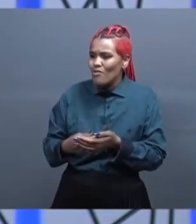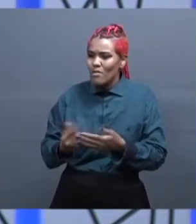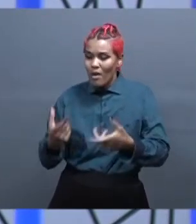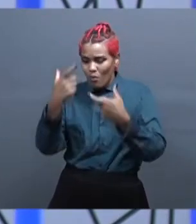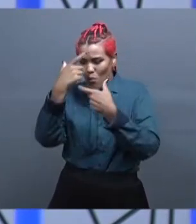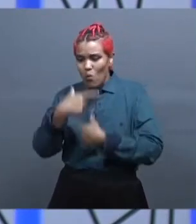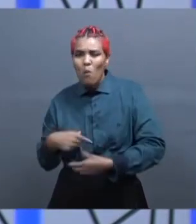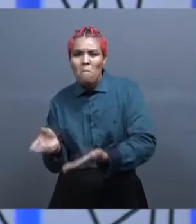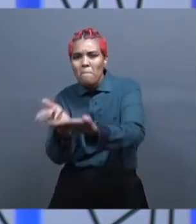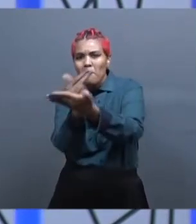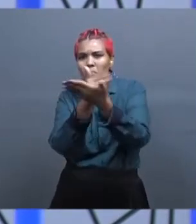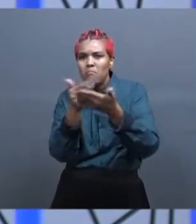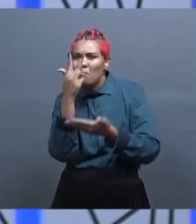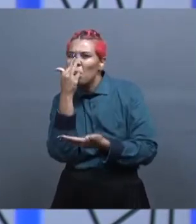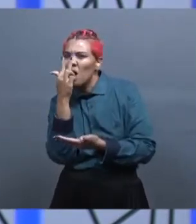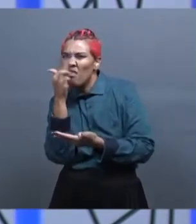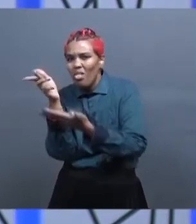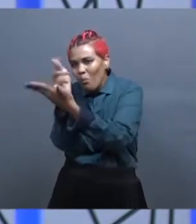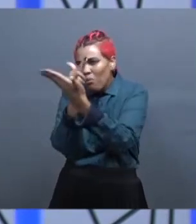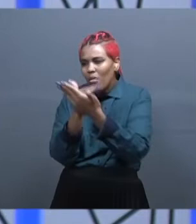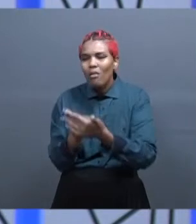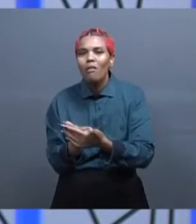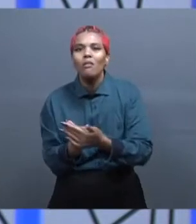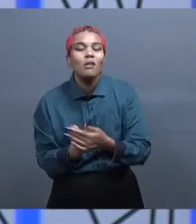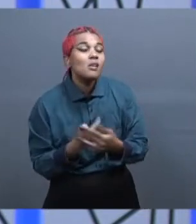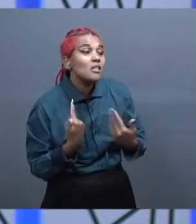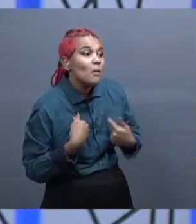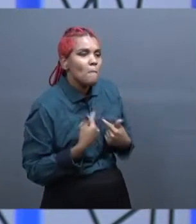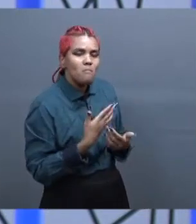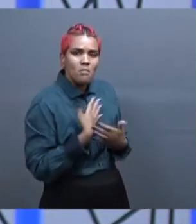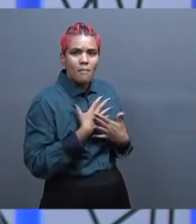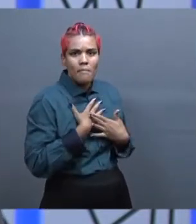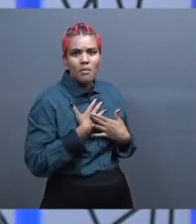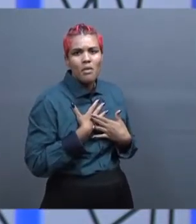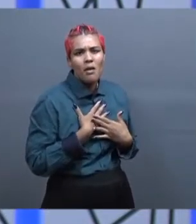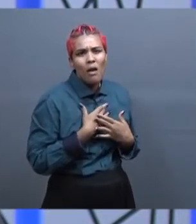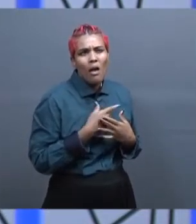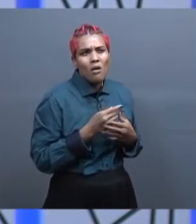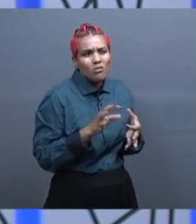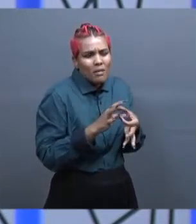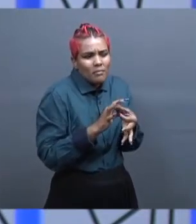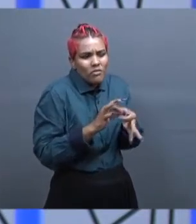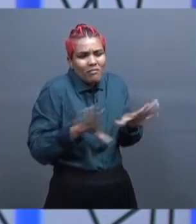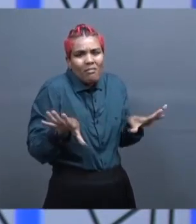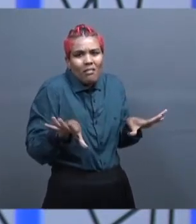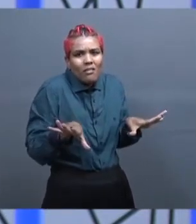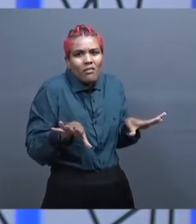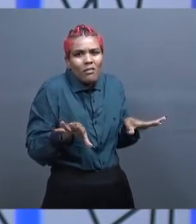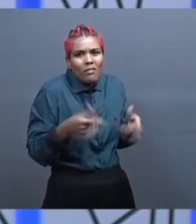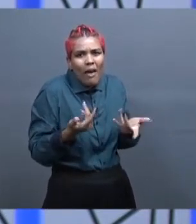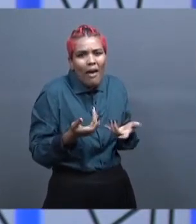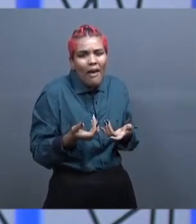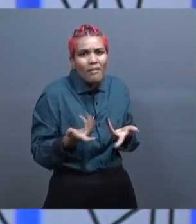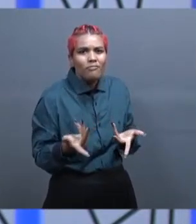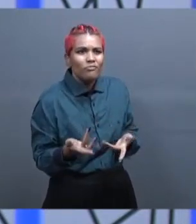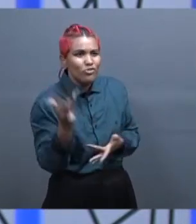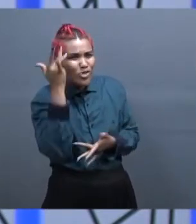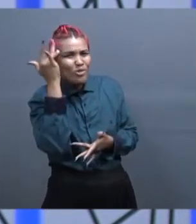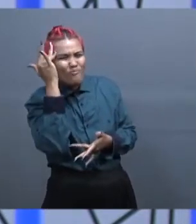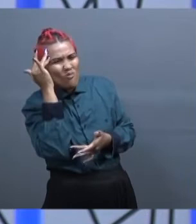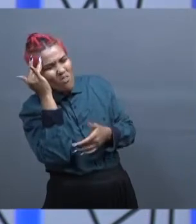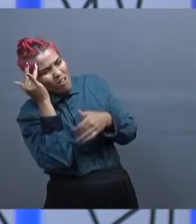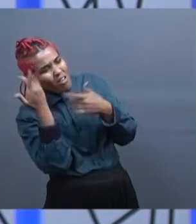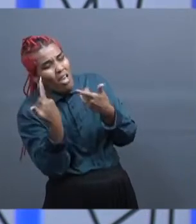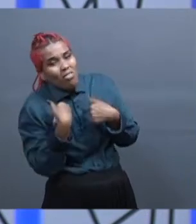pra mim sempre teve uma questão assim é é sempre um pouco desprende das modas né então os